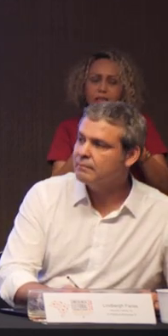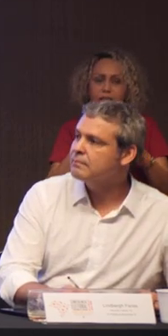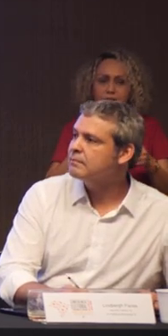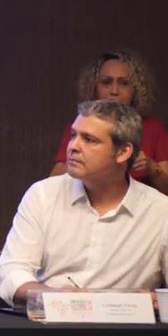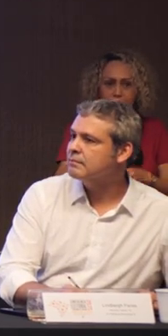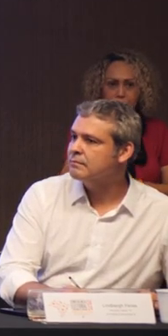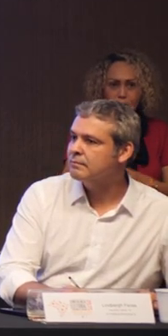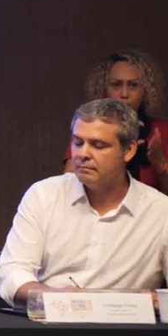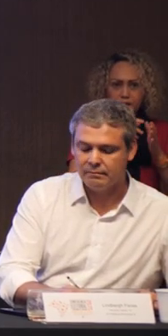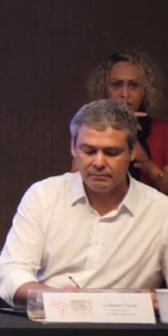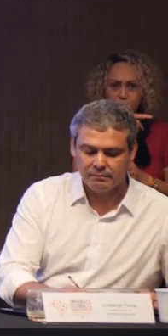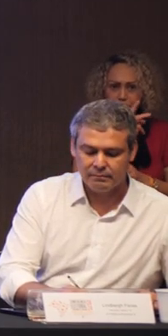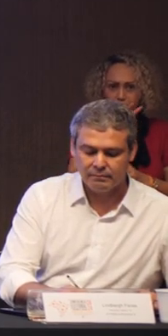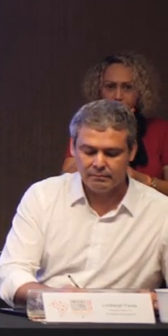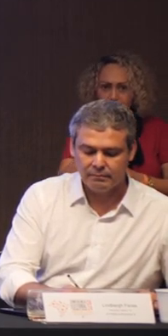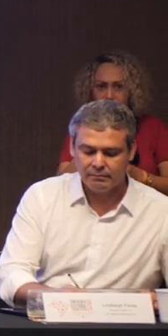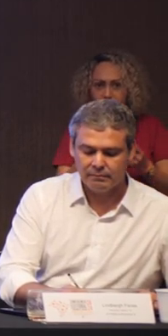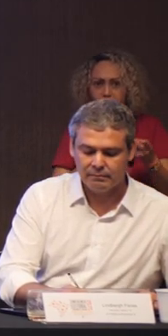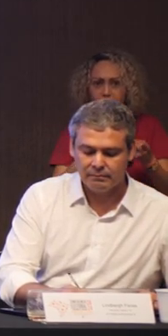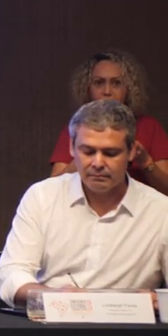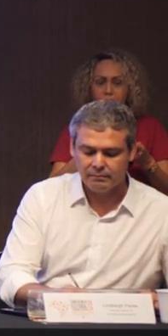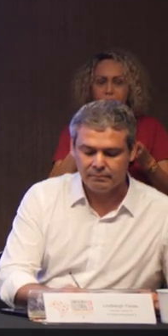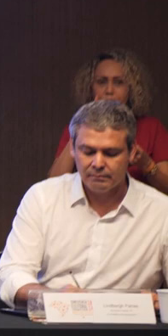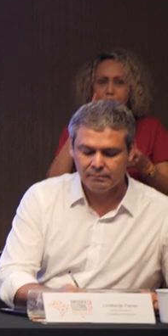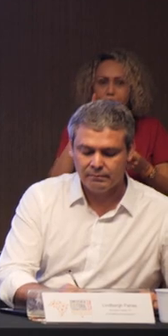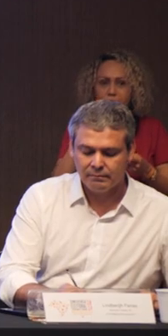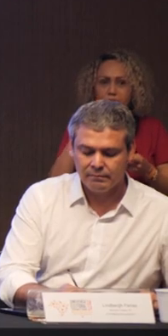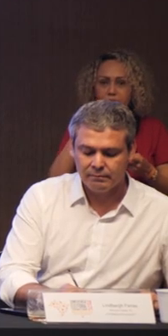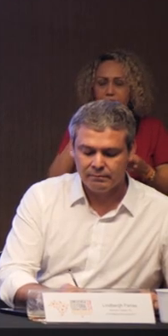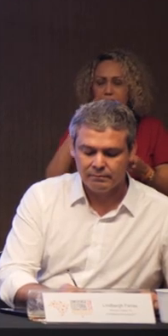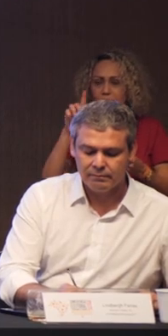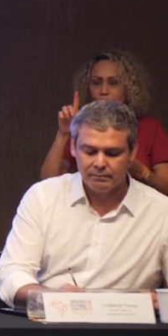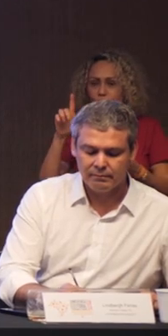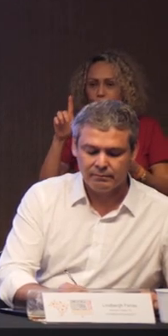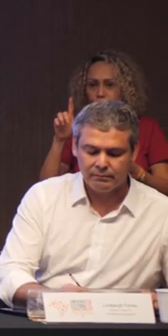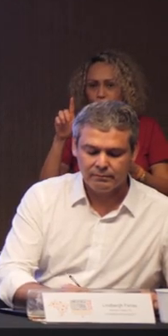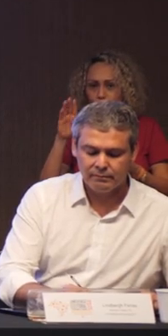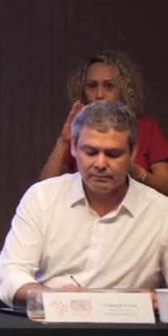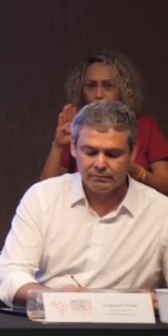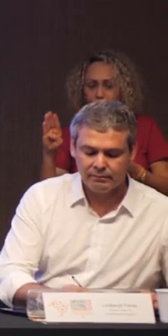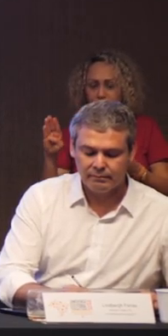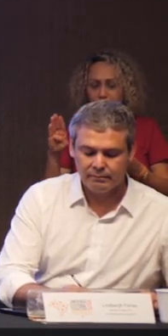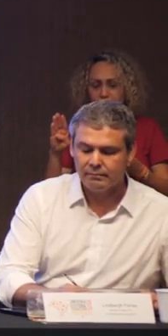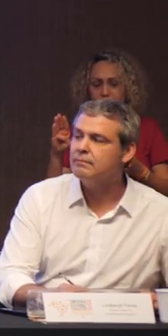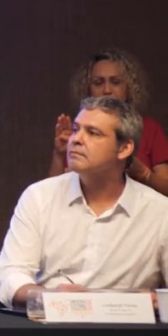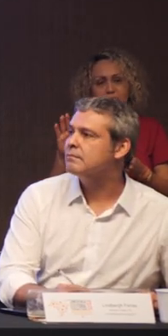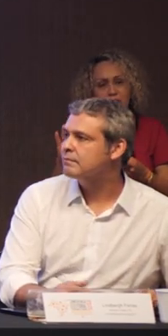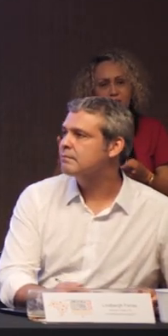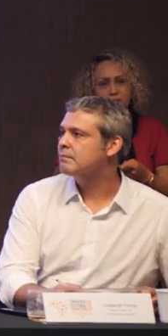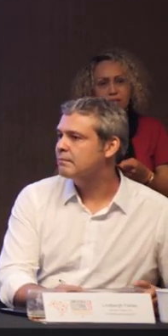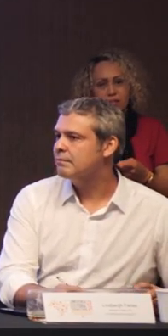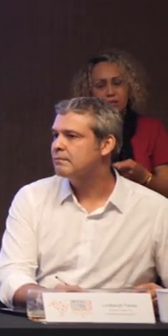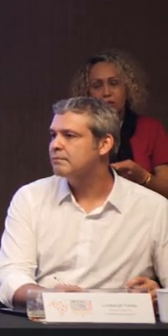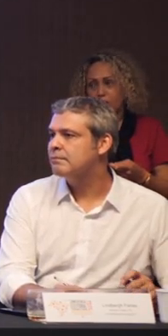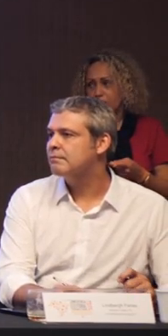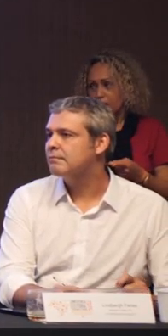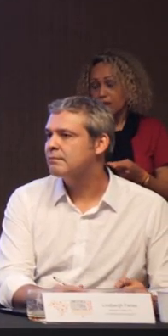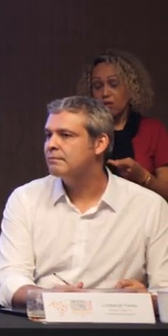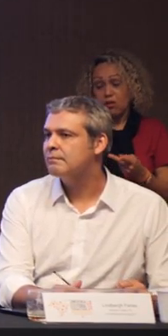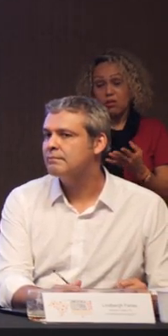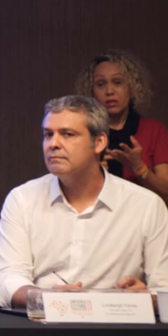PCdoB, da mesma forma. E a gente não pode cair no conto de fada e a gente virar a barriga de aluguel com muitas pessoas se elegeram no